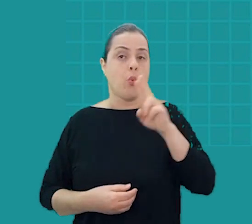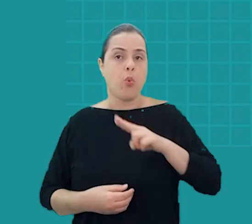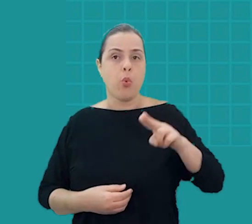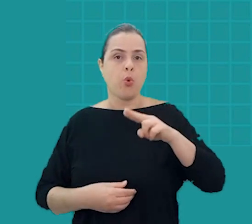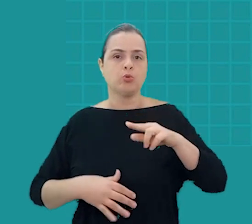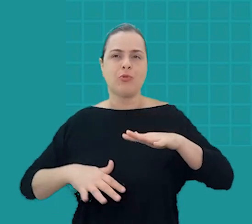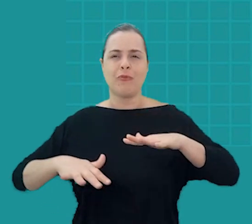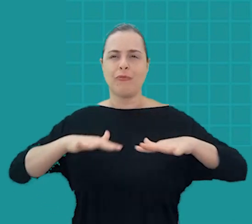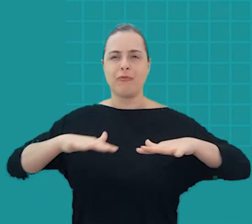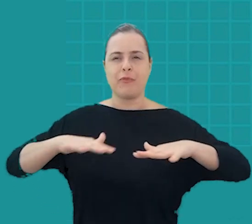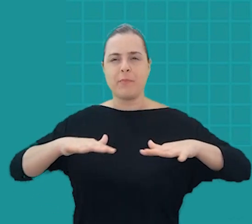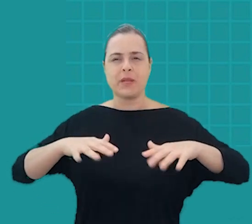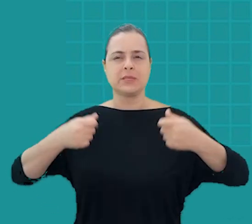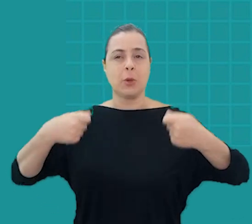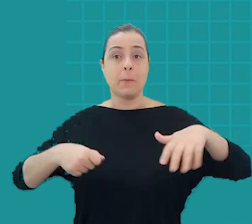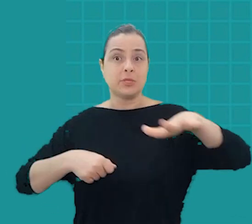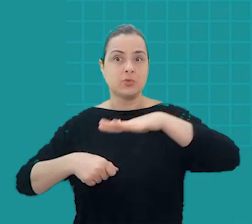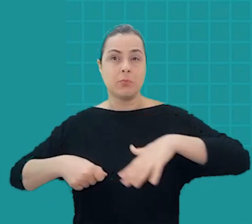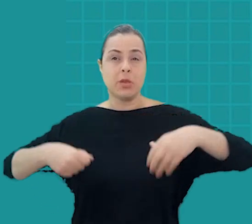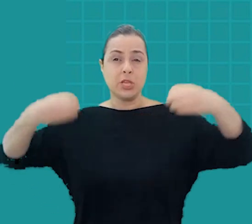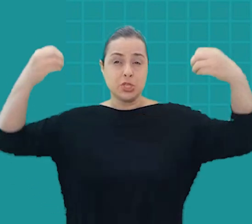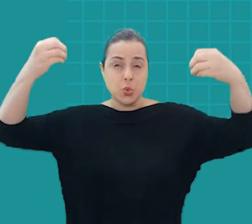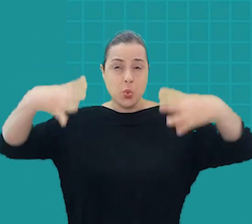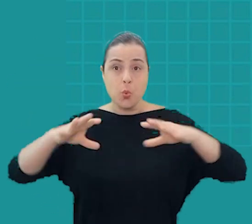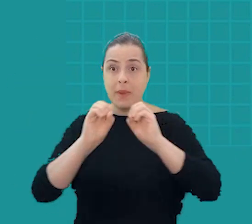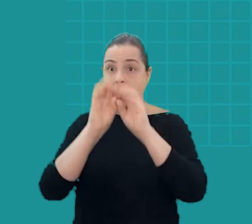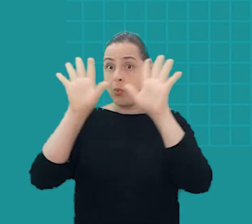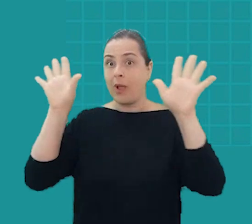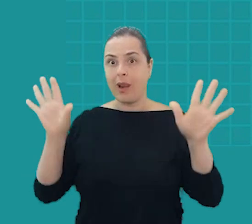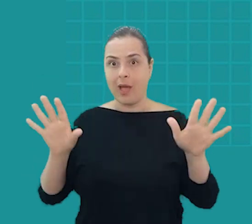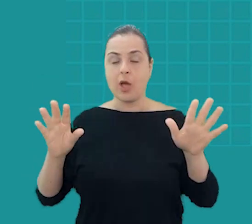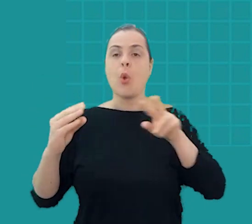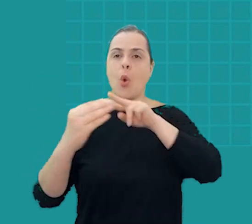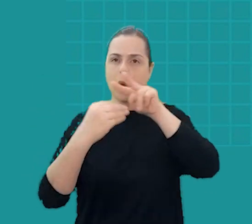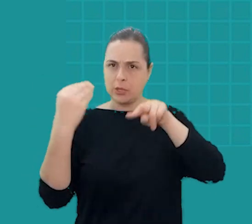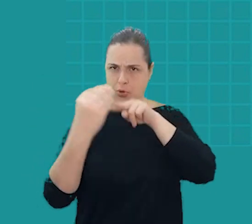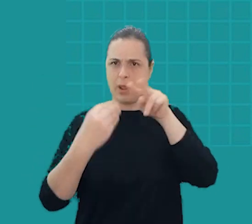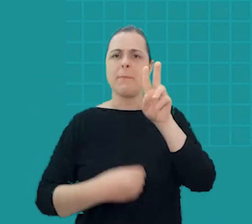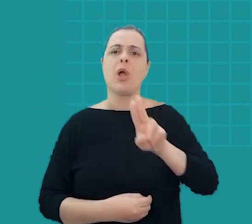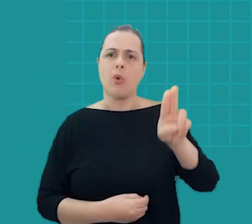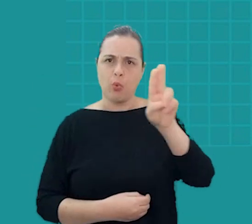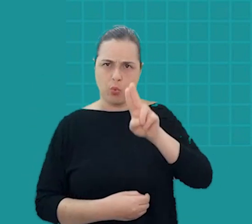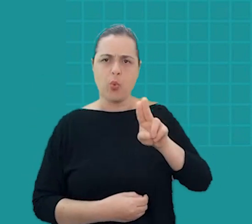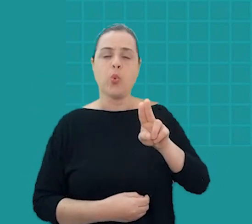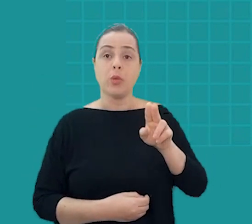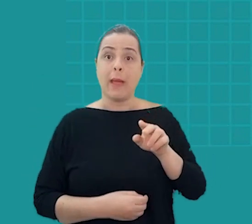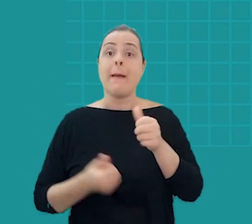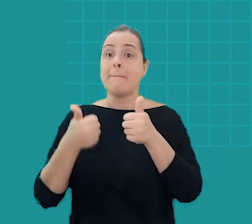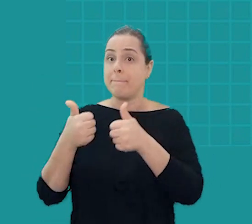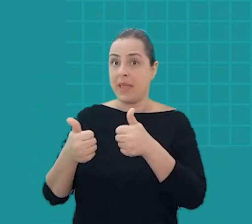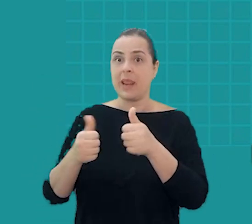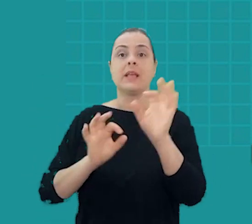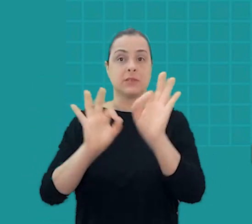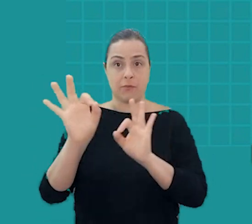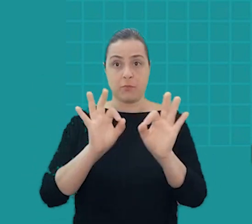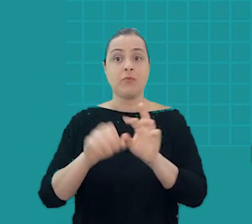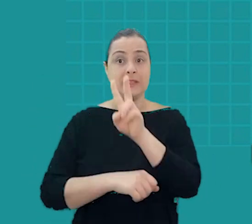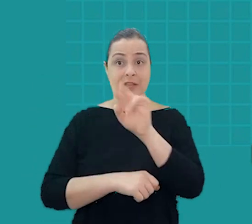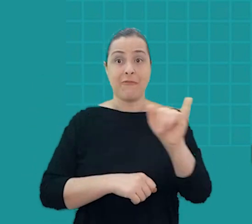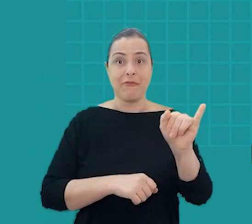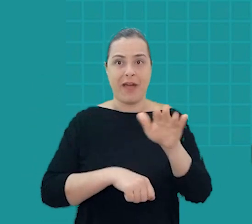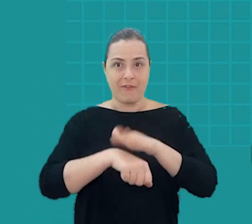de um ambiente bem iluminado, que eu faço leitura labial. Ele falou, beleza, vamos providenciar isso. Então, isso é